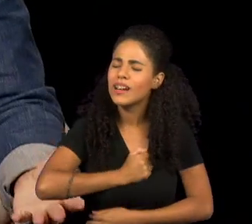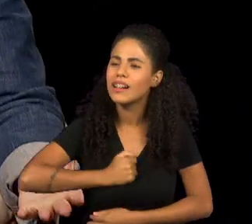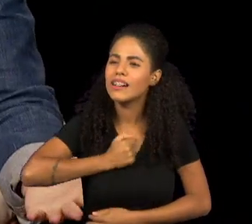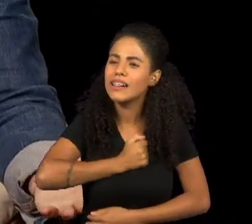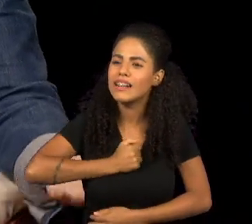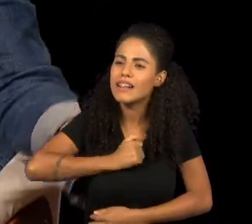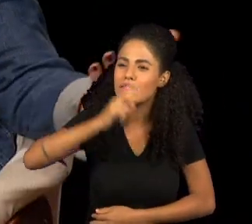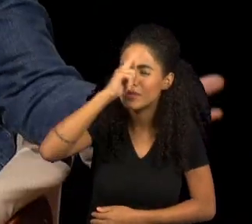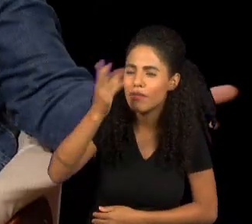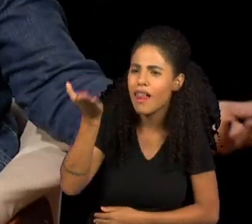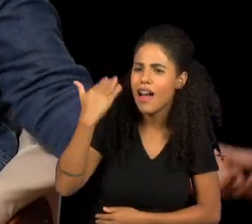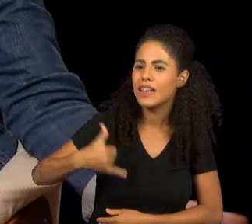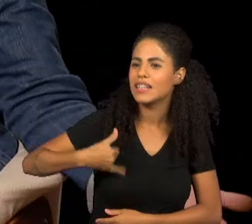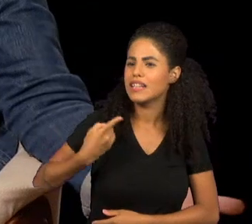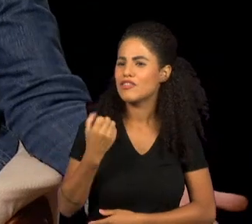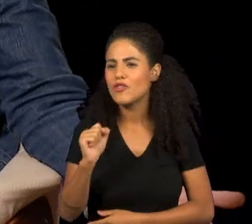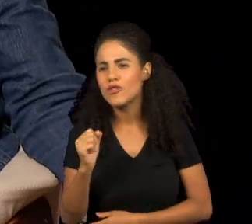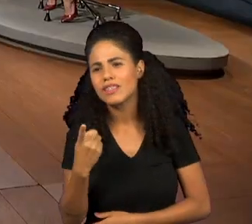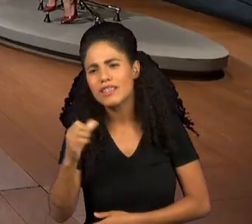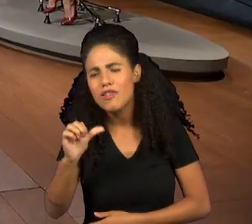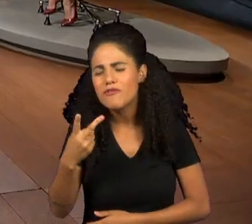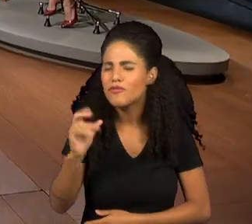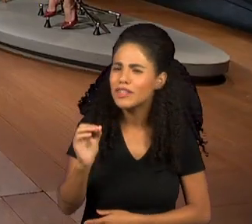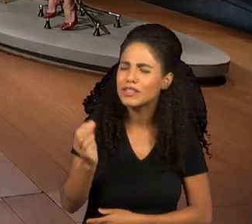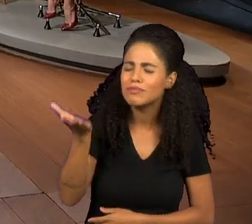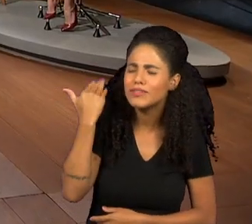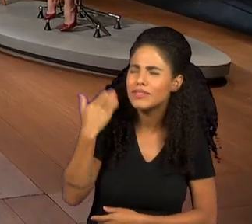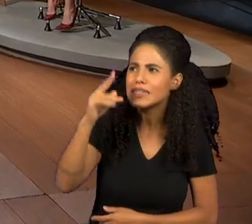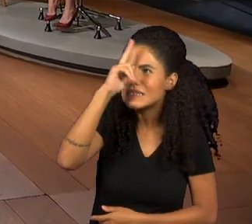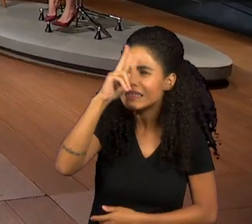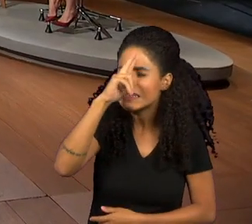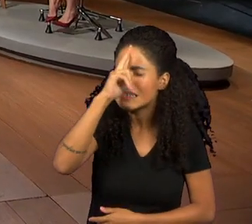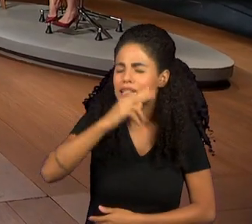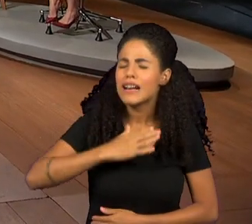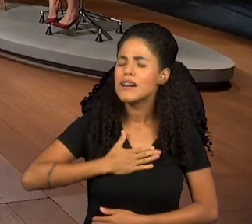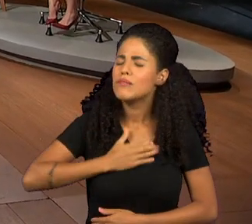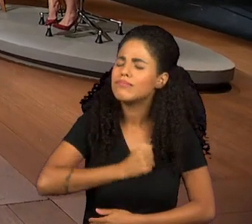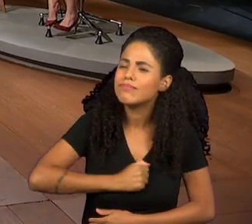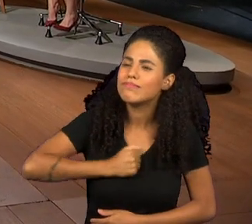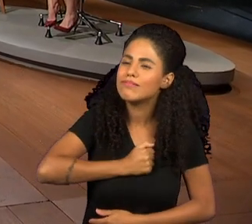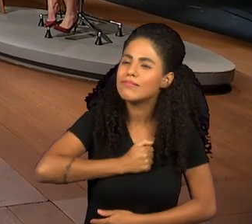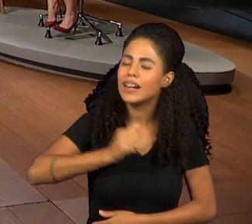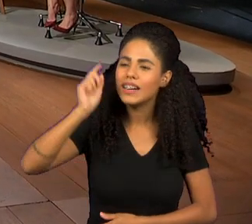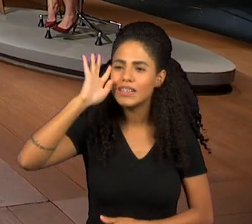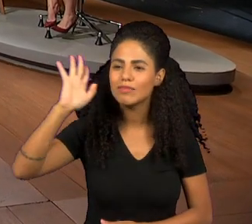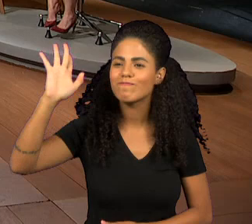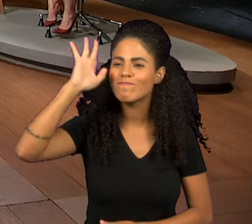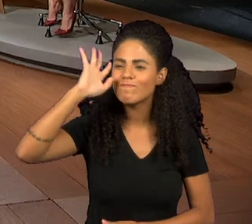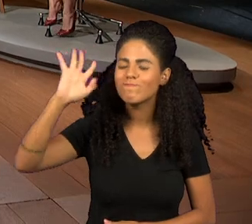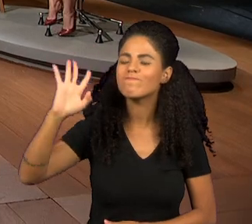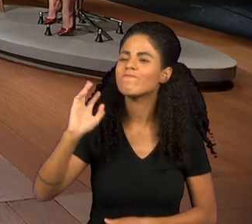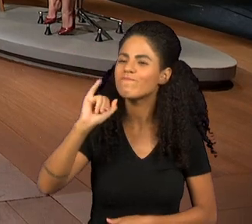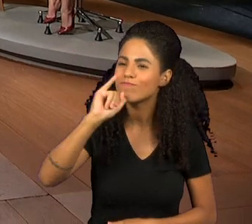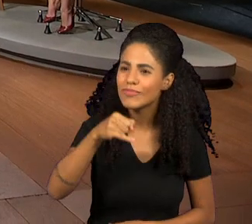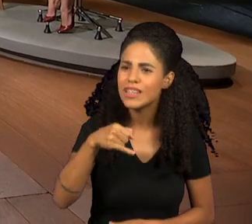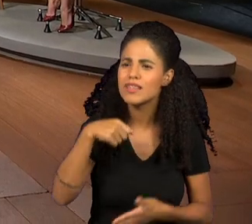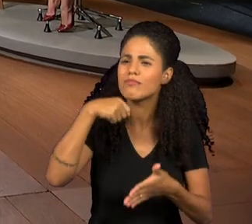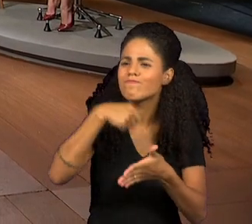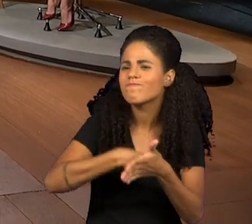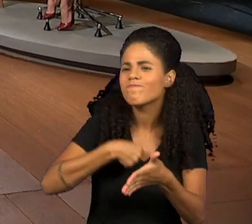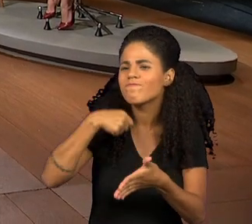meus 18 anos, 19, 20. Do sonho, né? De ser aquilo